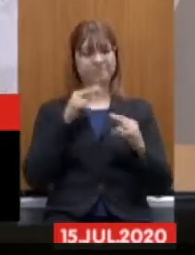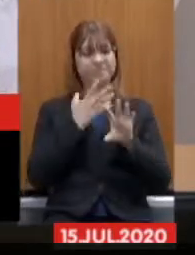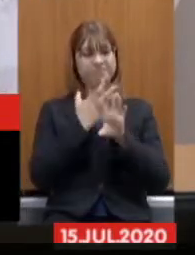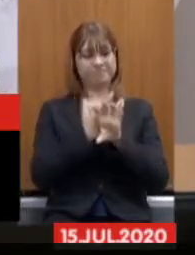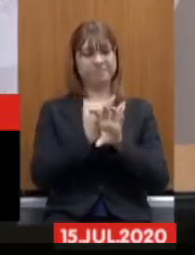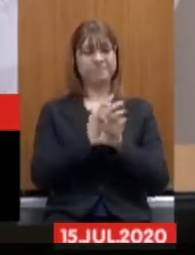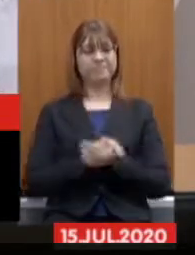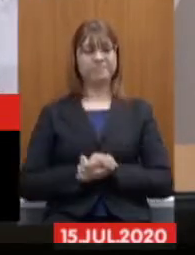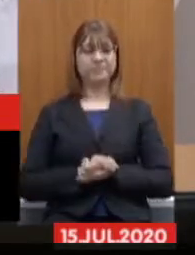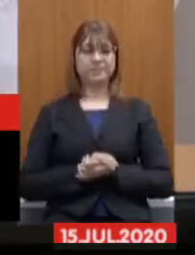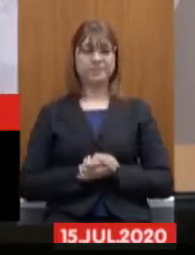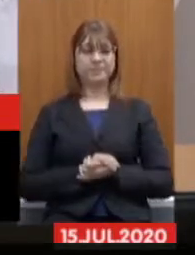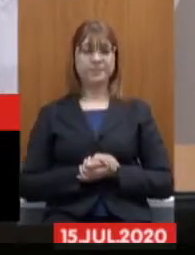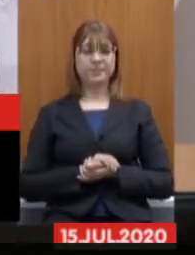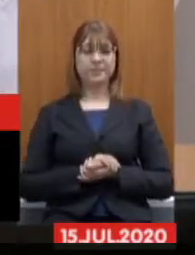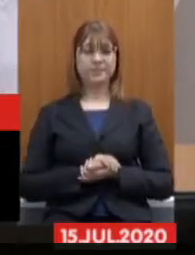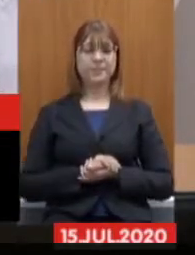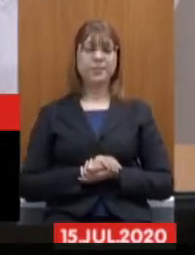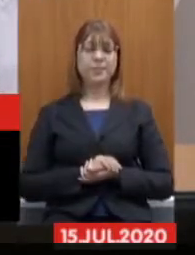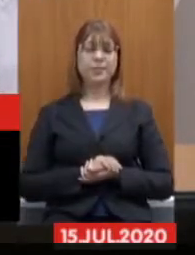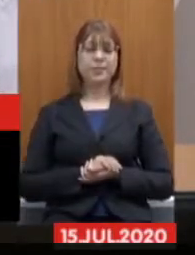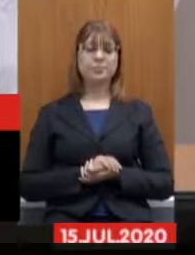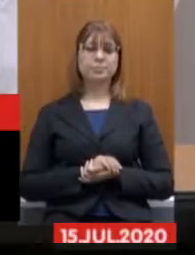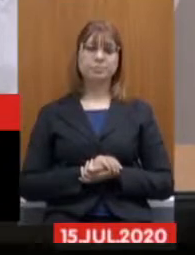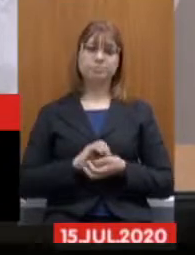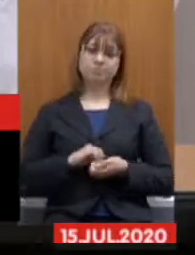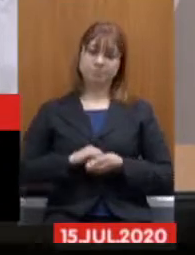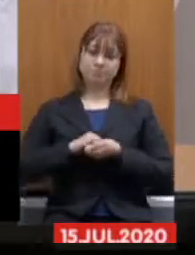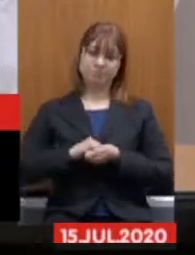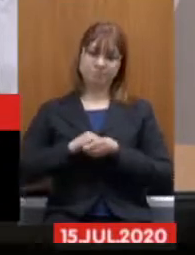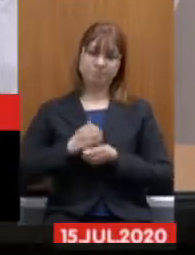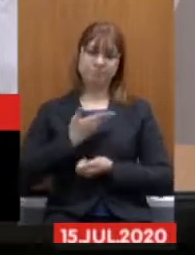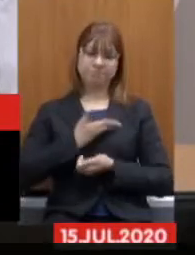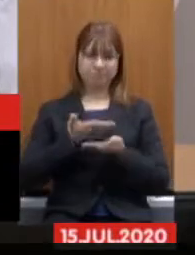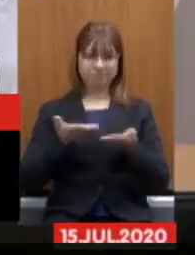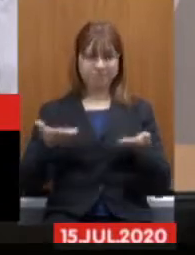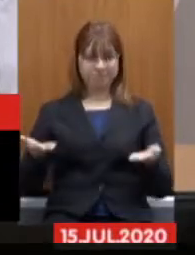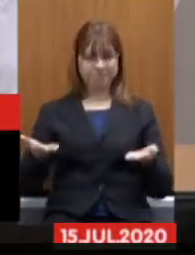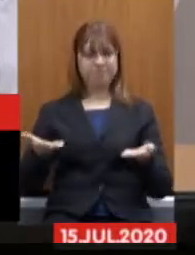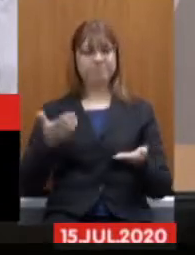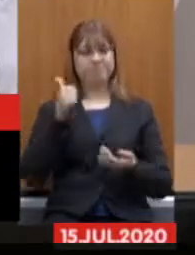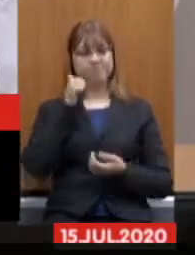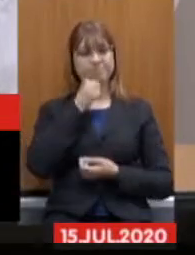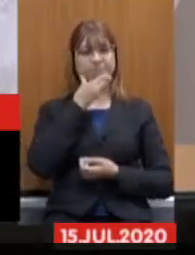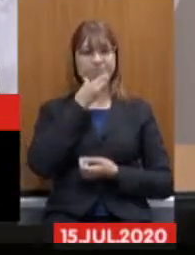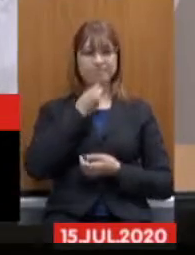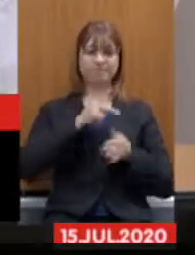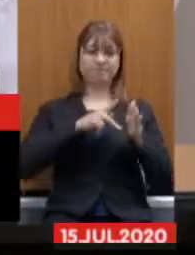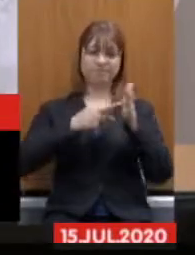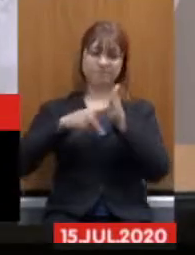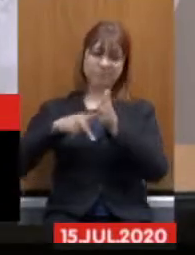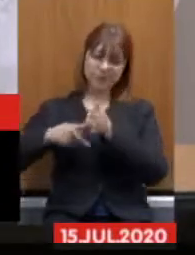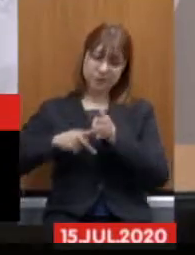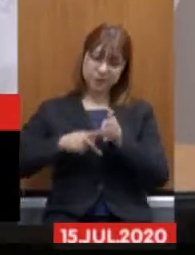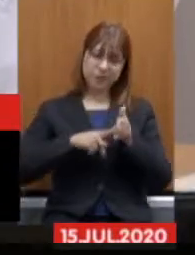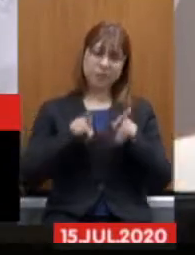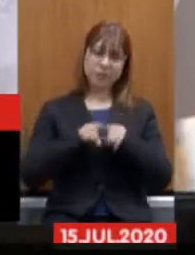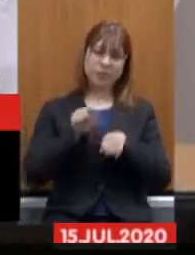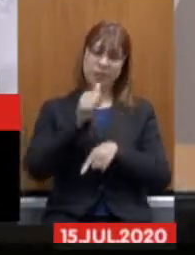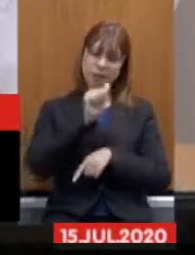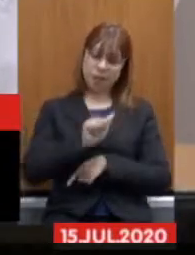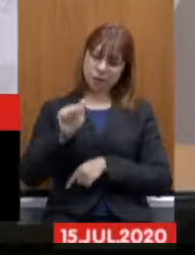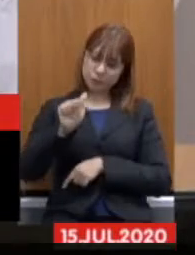de forma remoto sal daqui os colegas companheiros e companheiras do sindicato e das